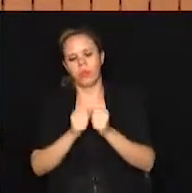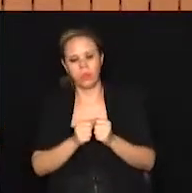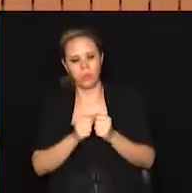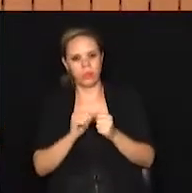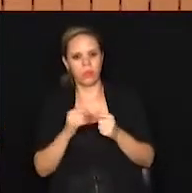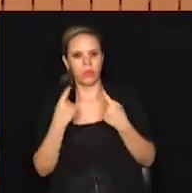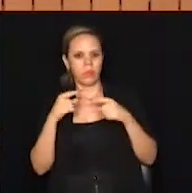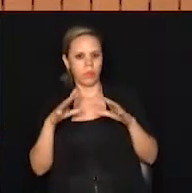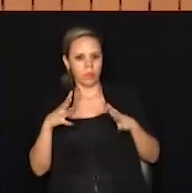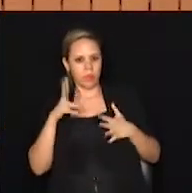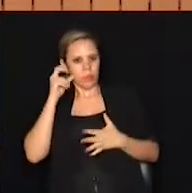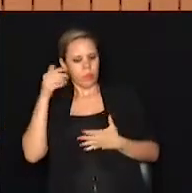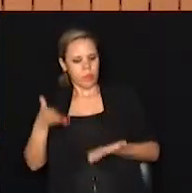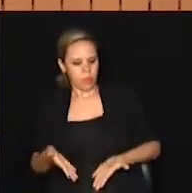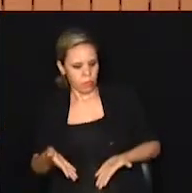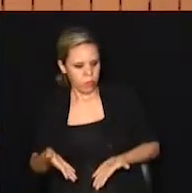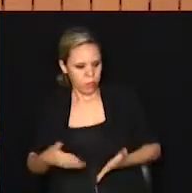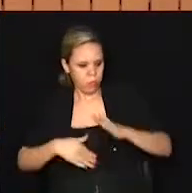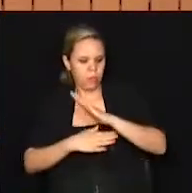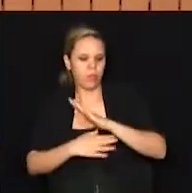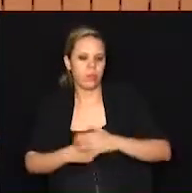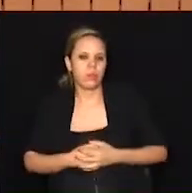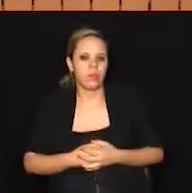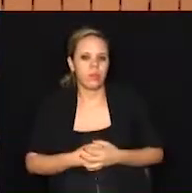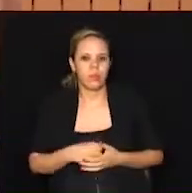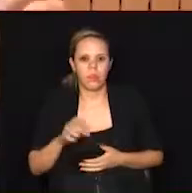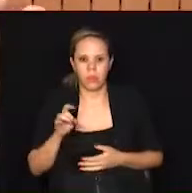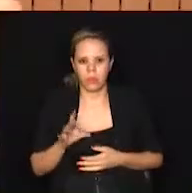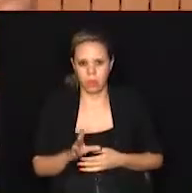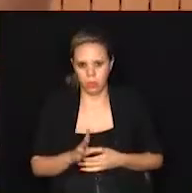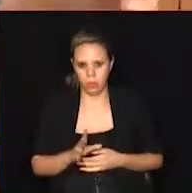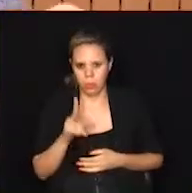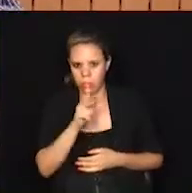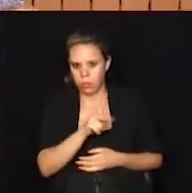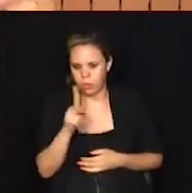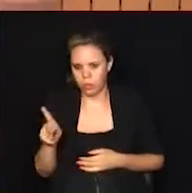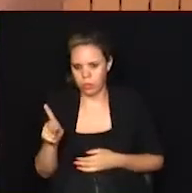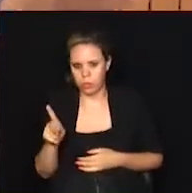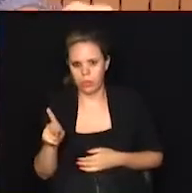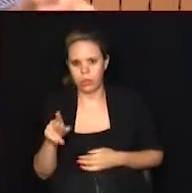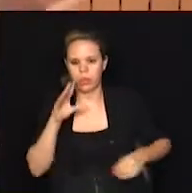como reuniões também sujeitos, não está indo.